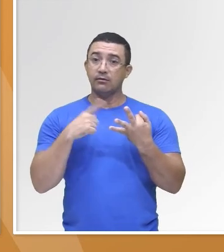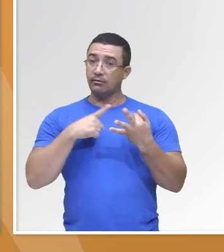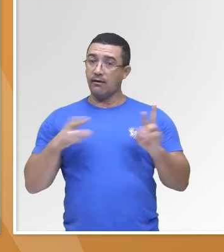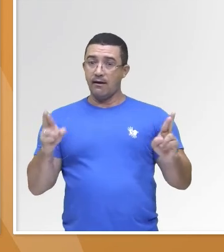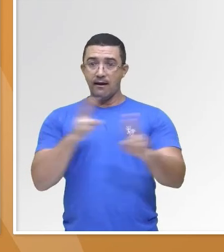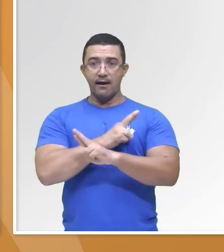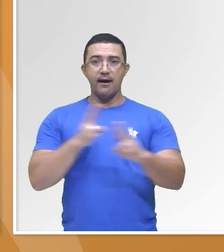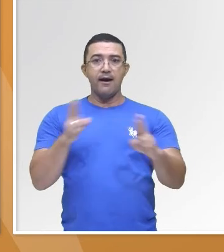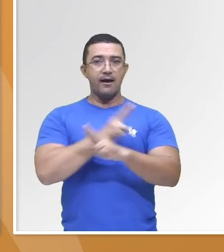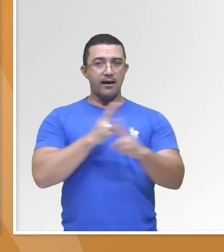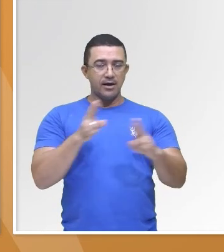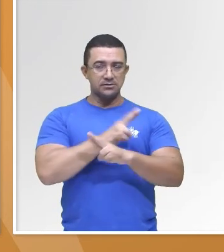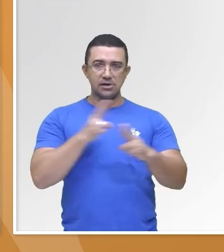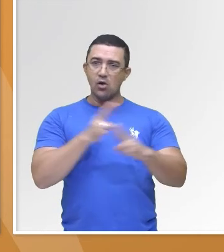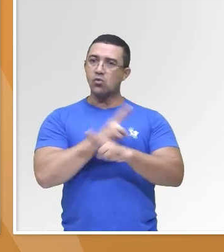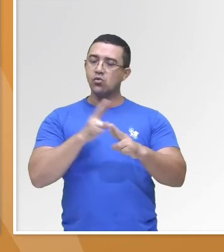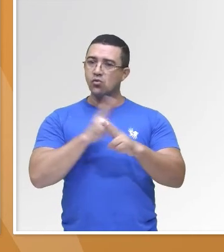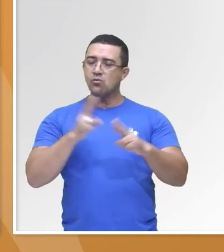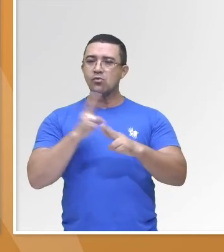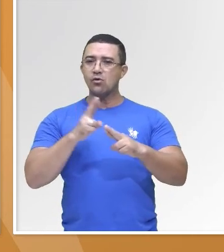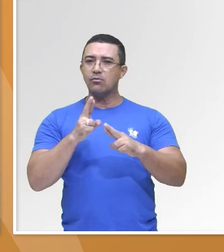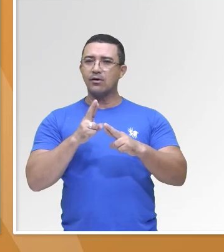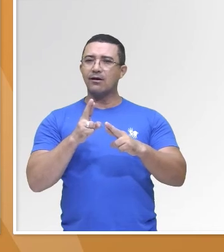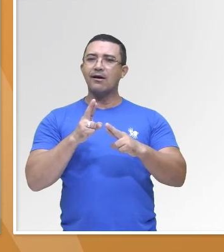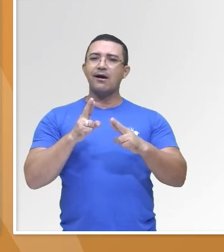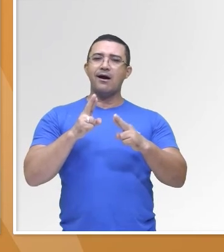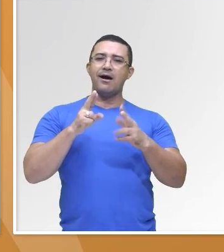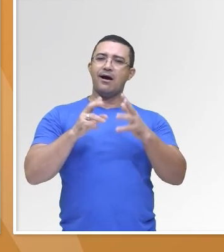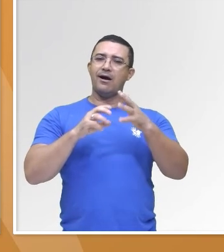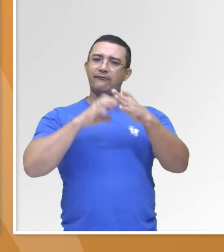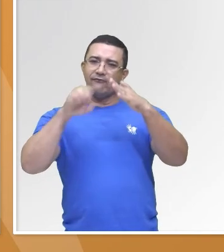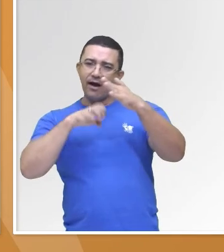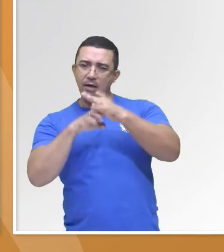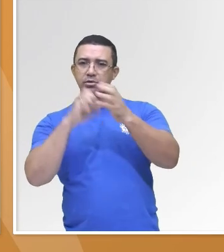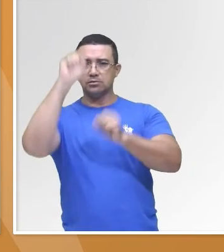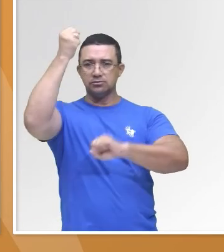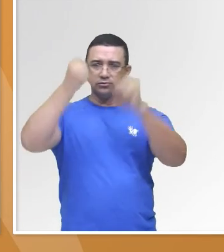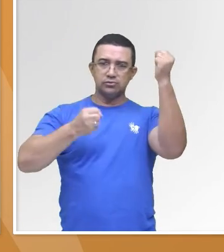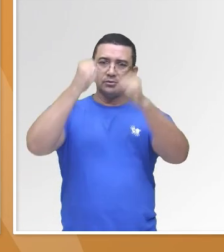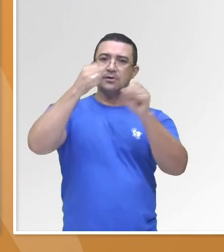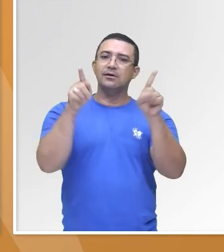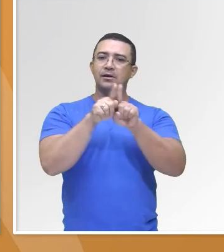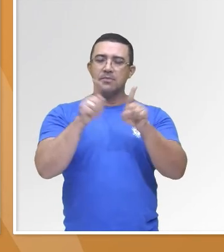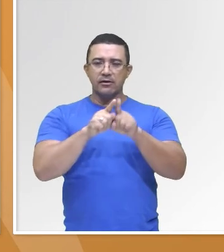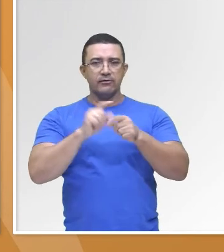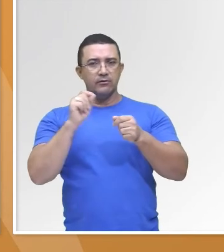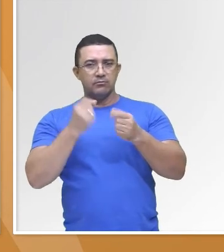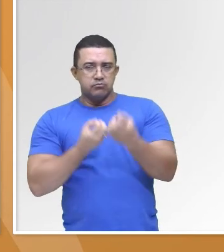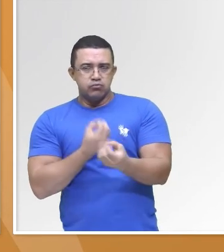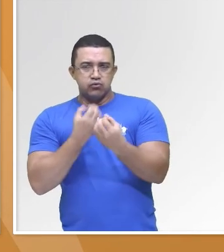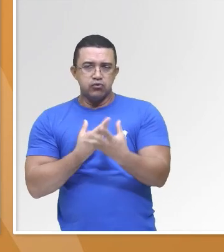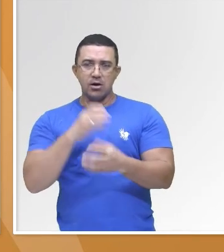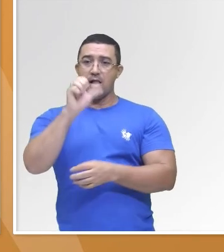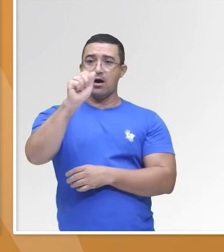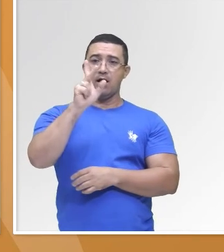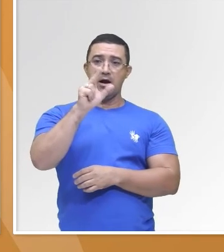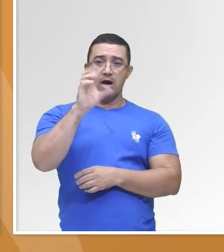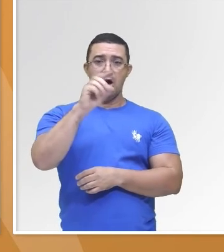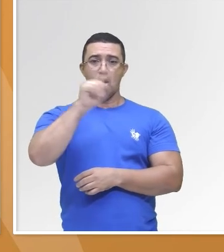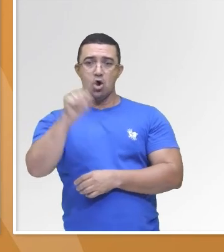as agroindústrias e tem um destaque para a produção de arroz, uva,